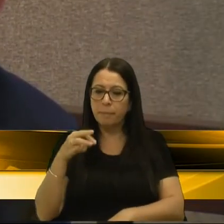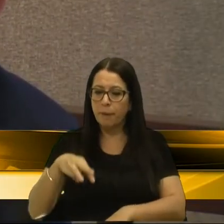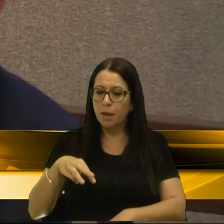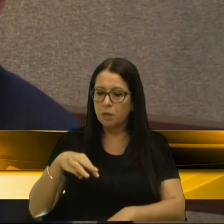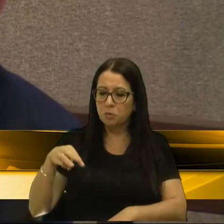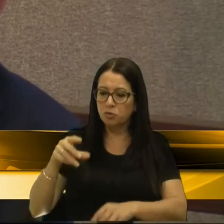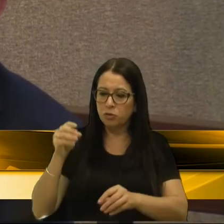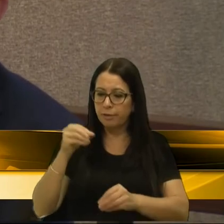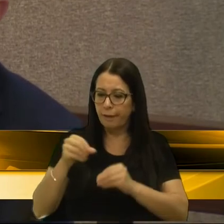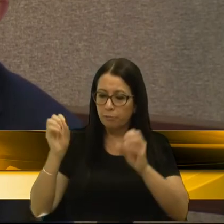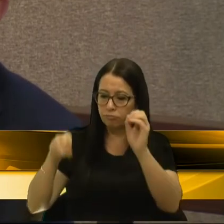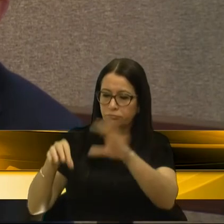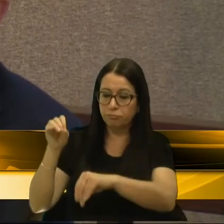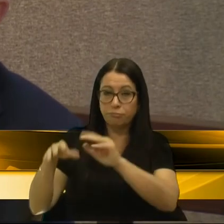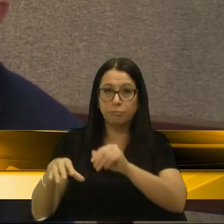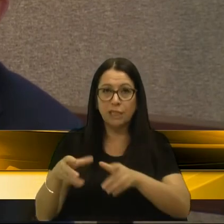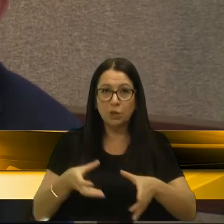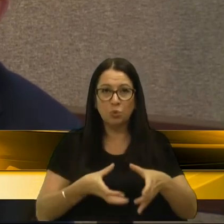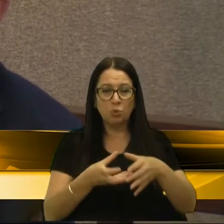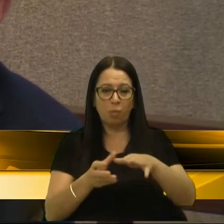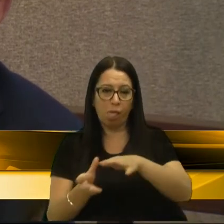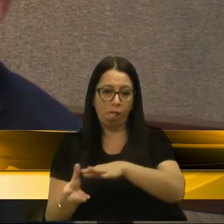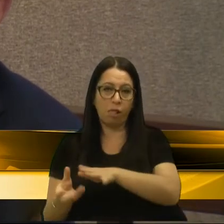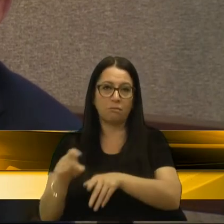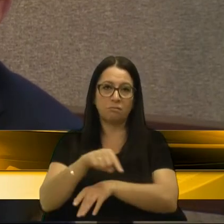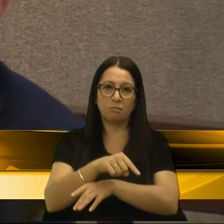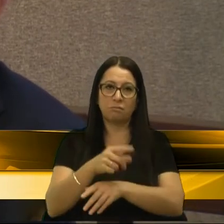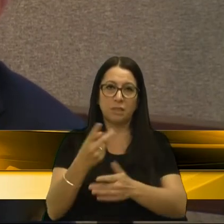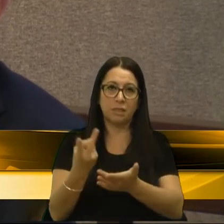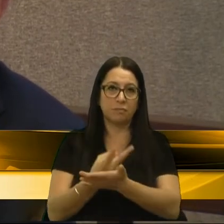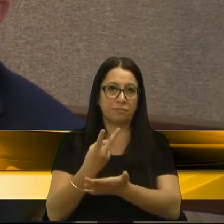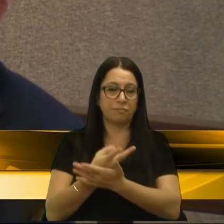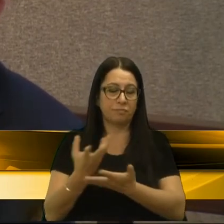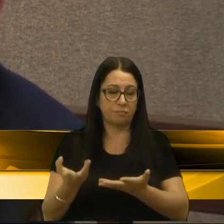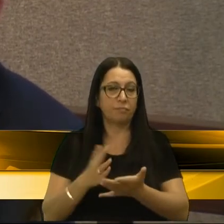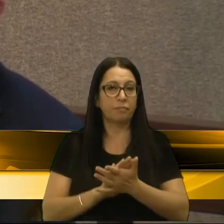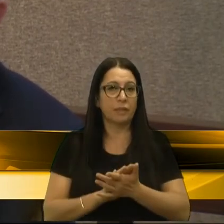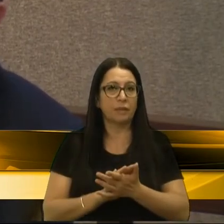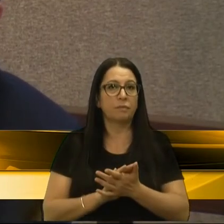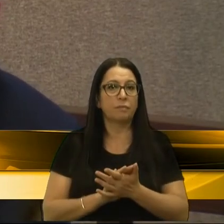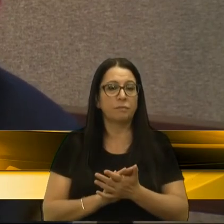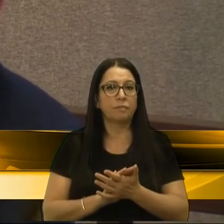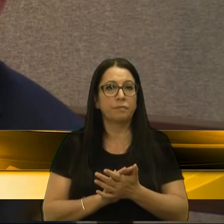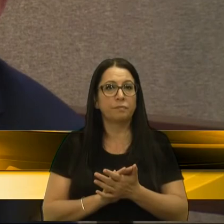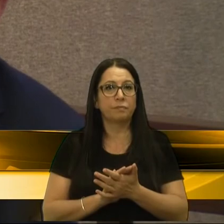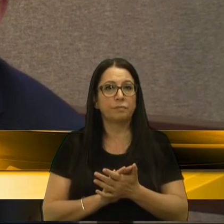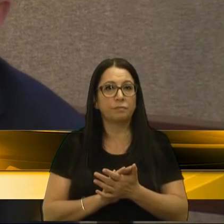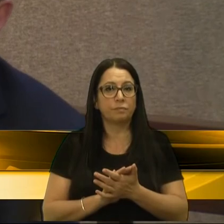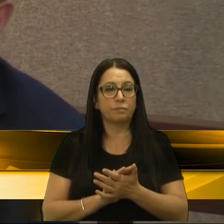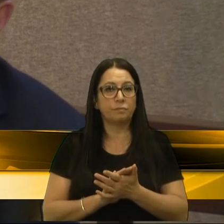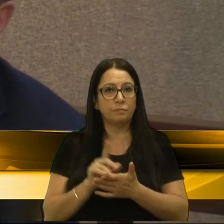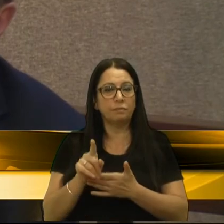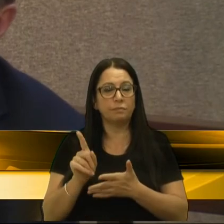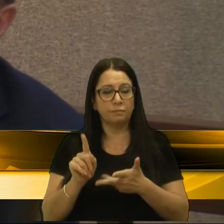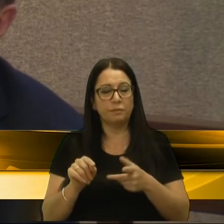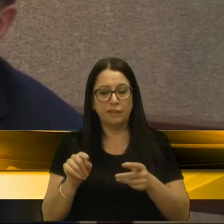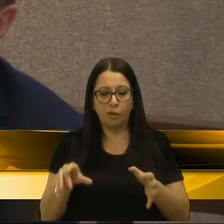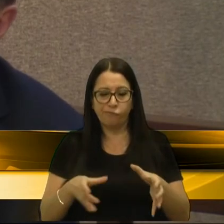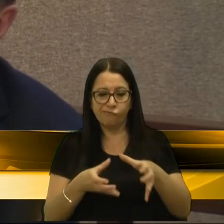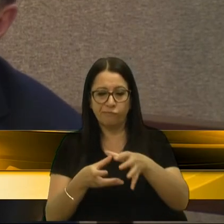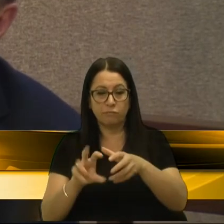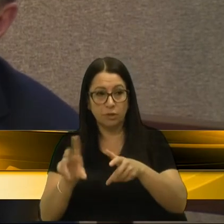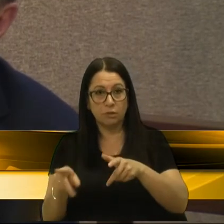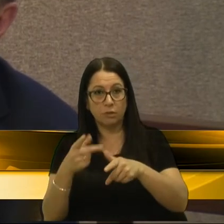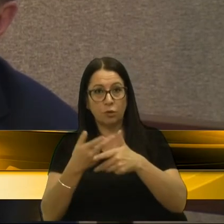que que acontece? O tubo está todo ele envergado, está afogado, que é o que se diz nessa... na gíria, nesse tipo